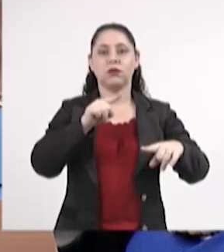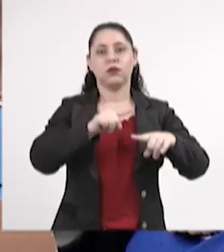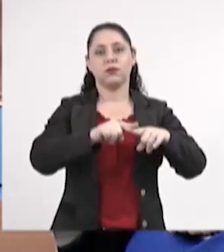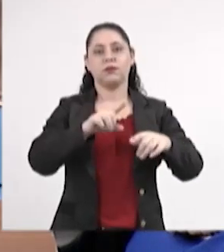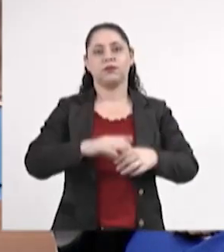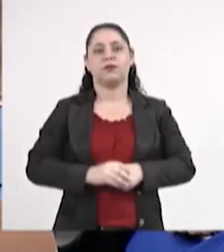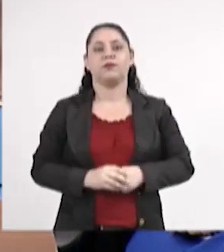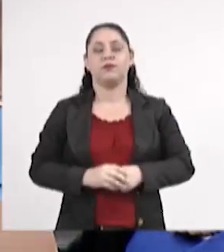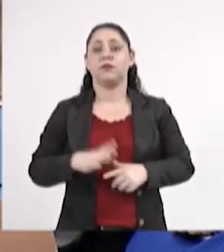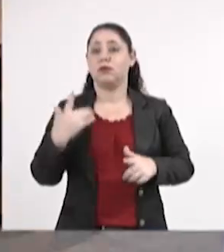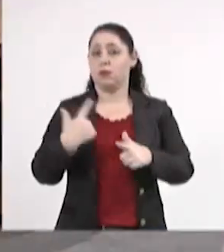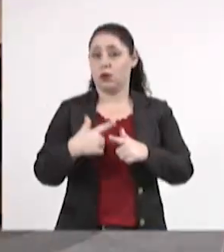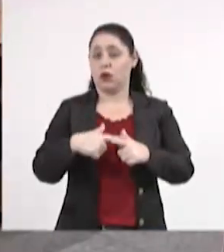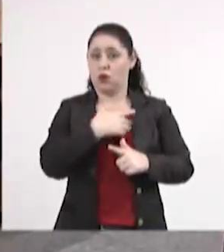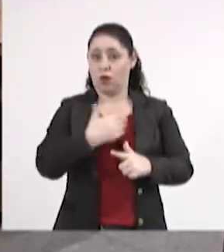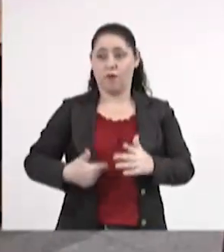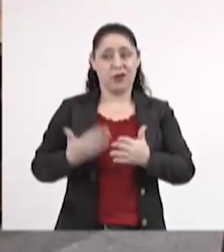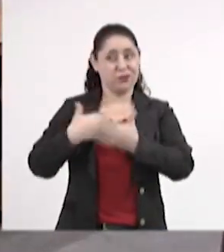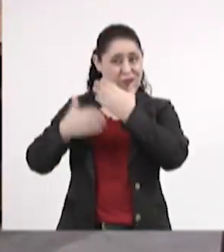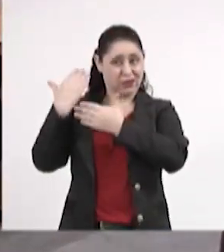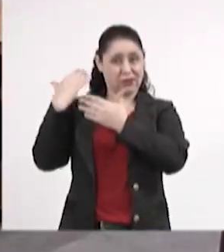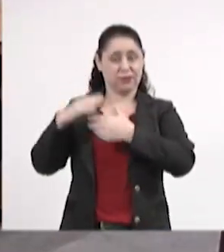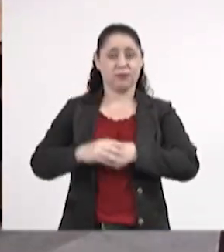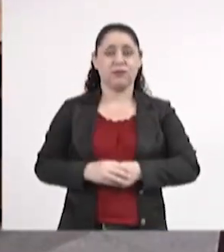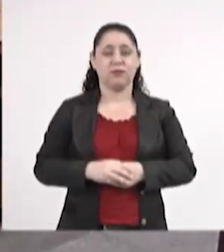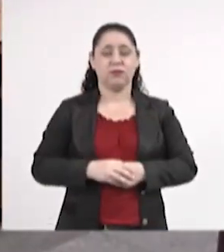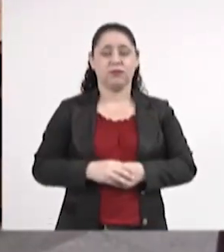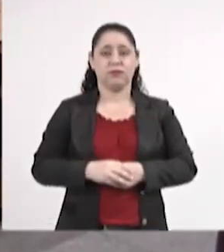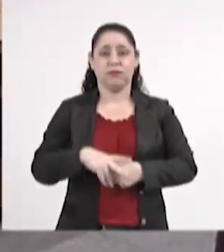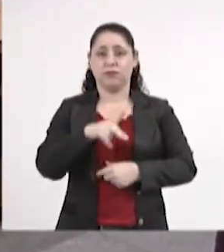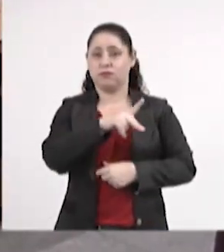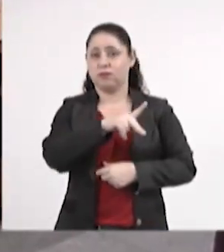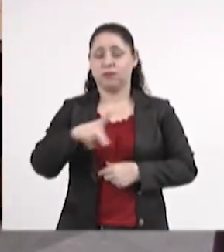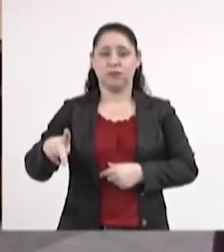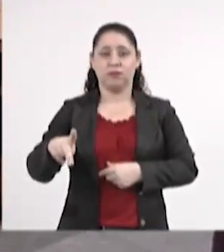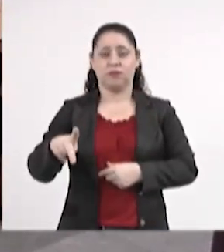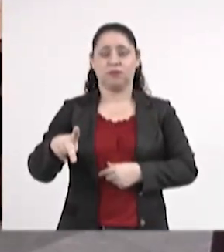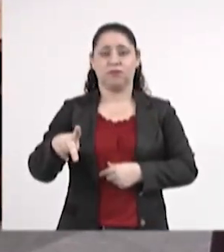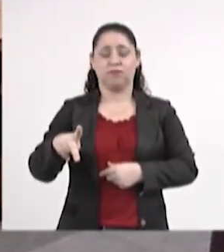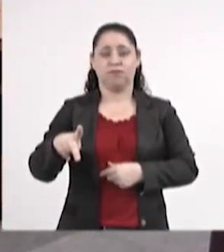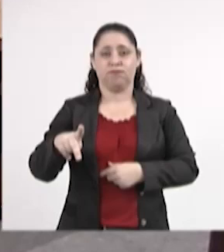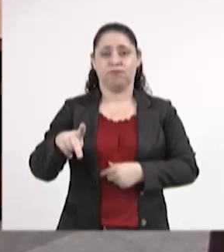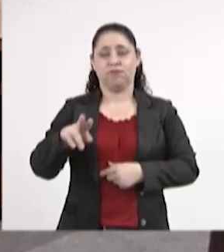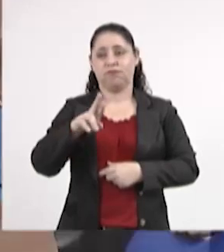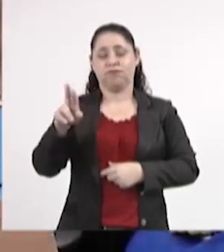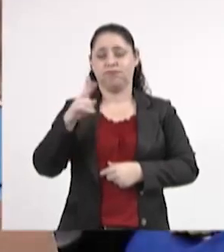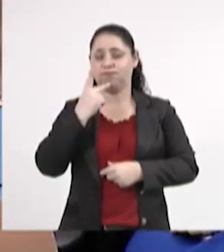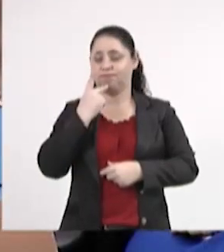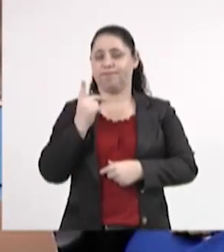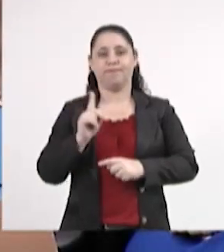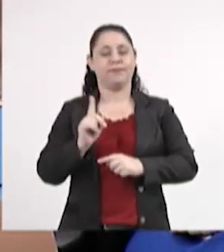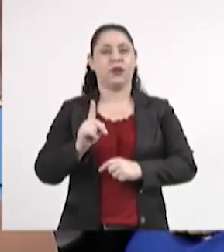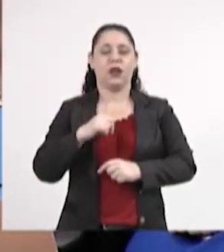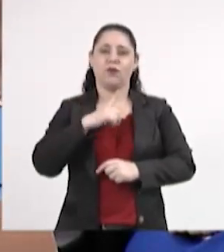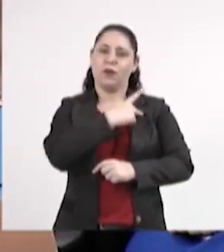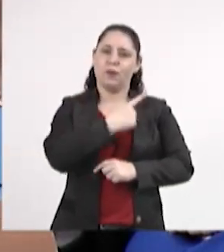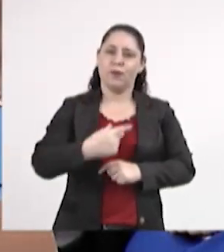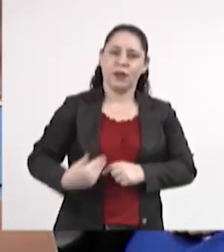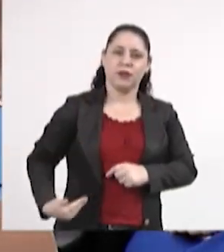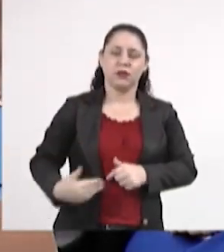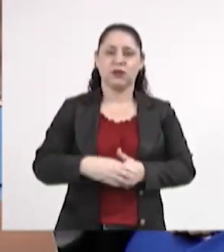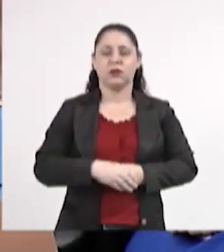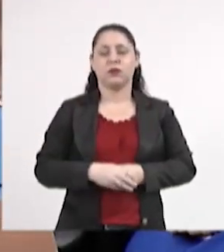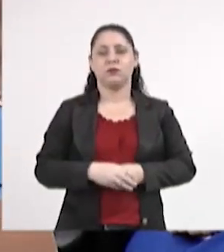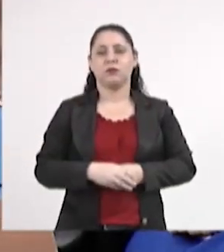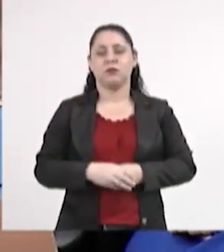essa causa, porque no governo passado do presidente inominável, nós tivemos um